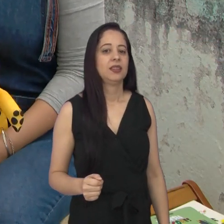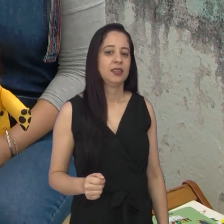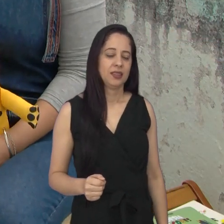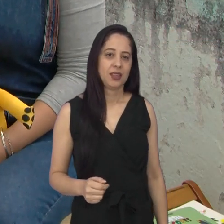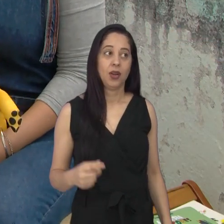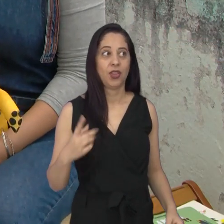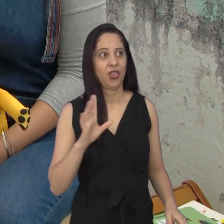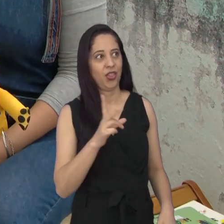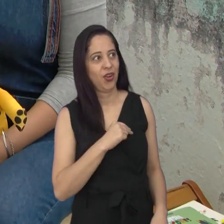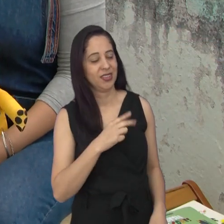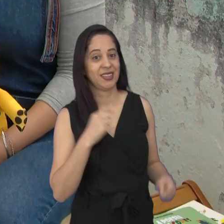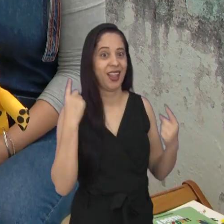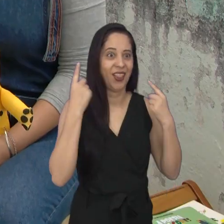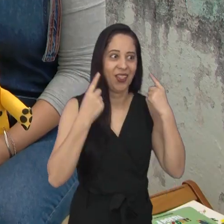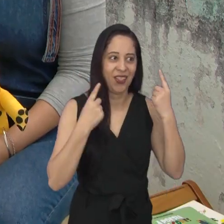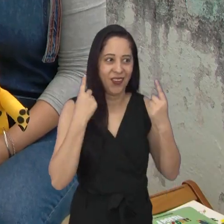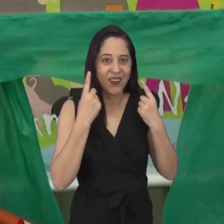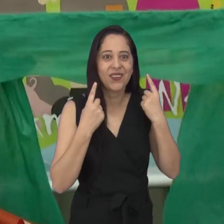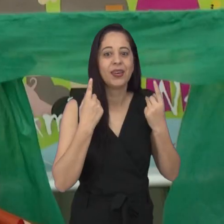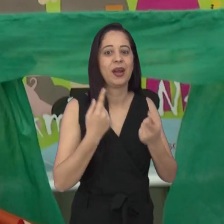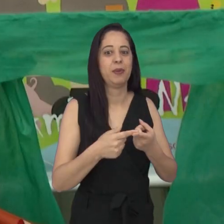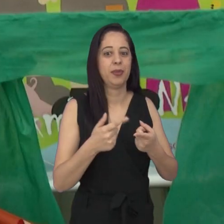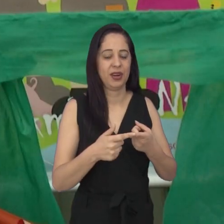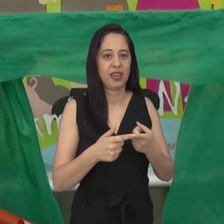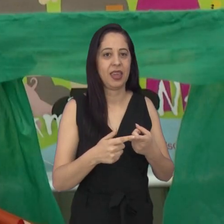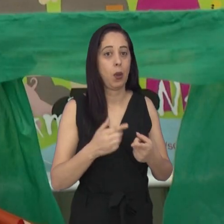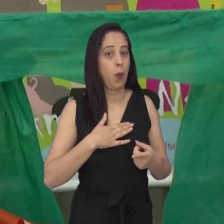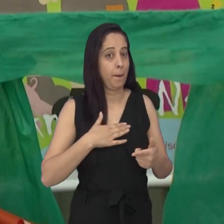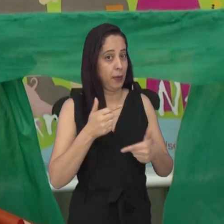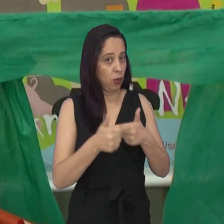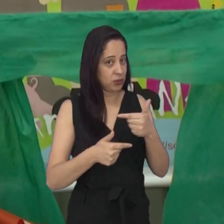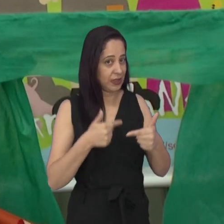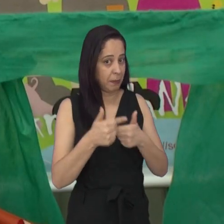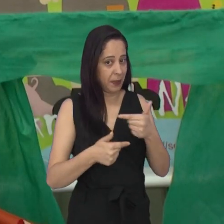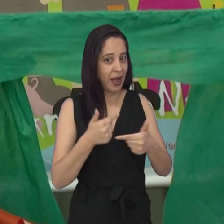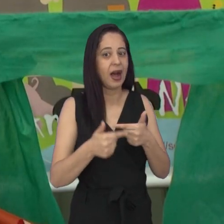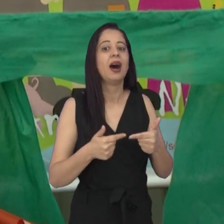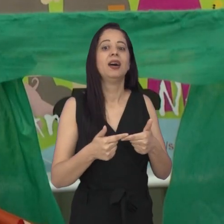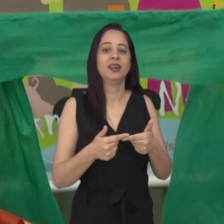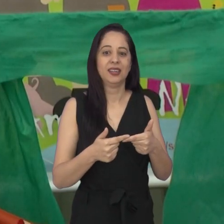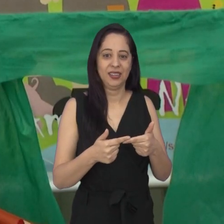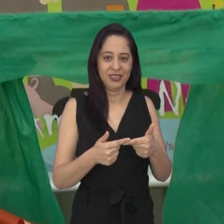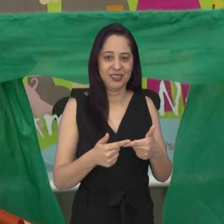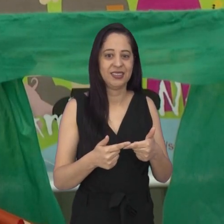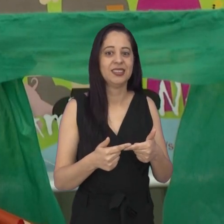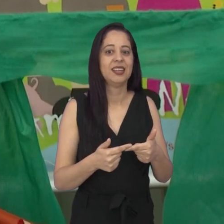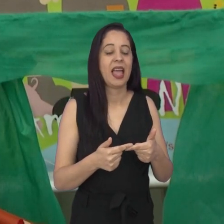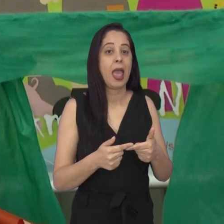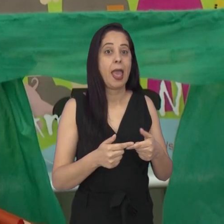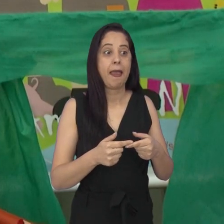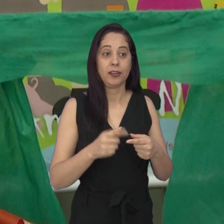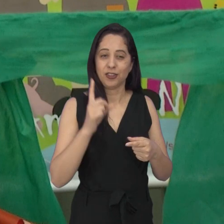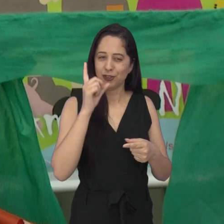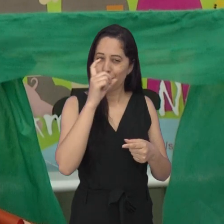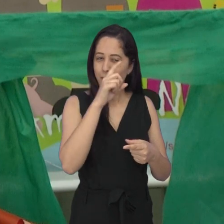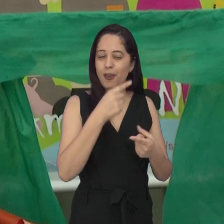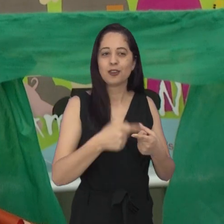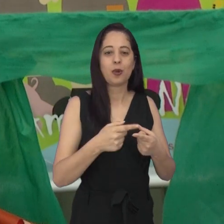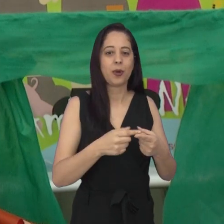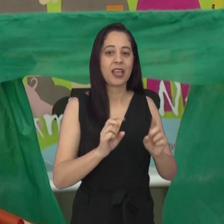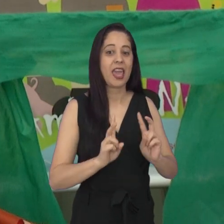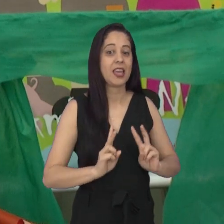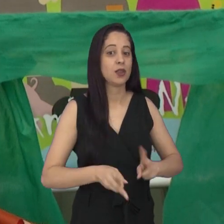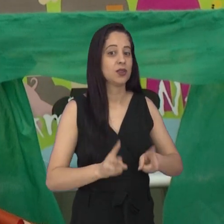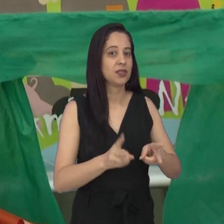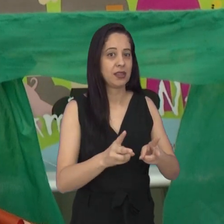é uma loucura, fazer o trabalho que eu faço, estar assim criando algo pessoal,